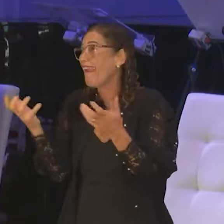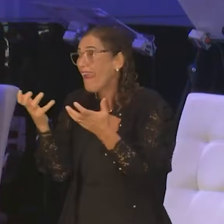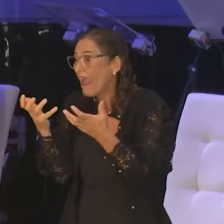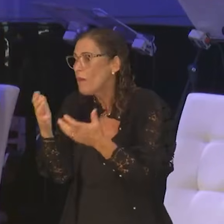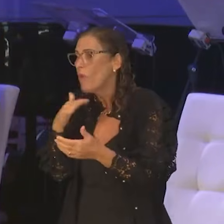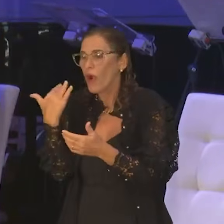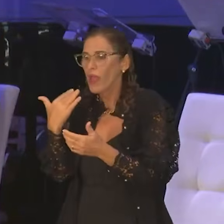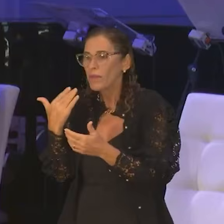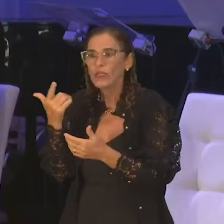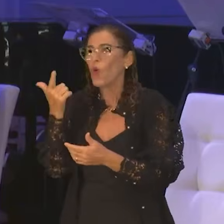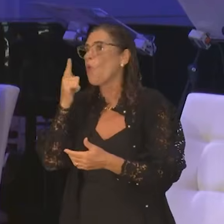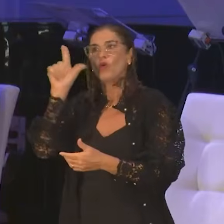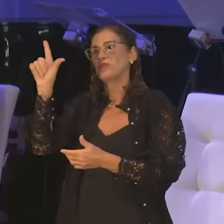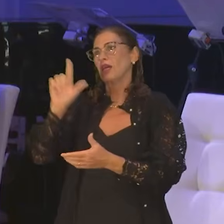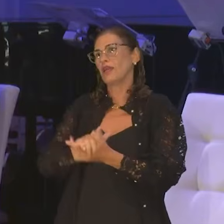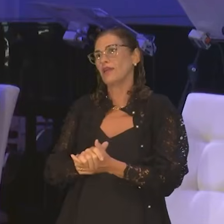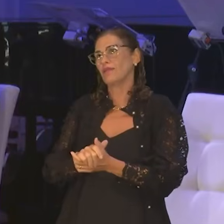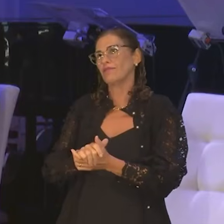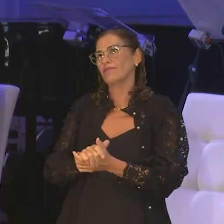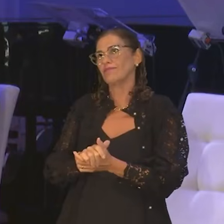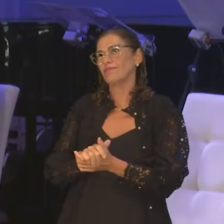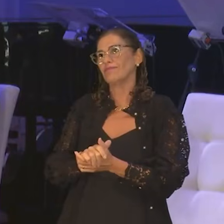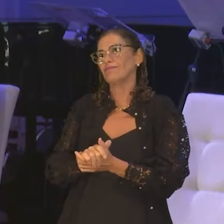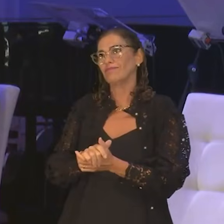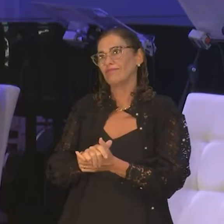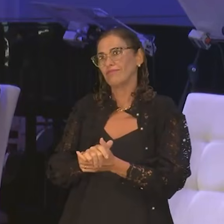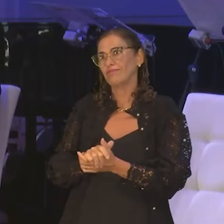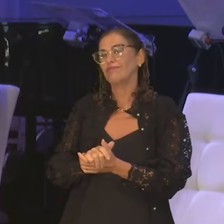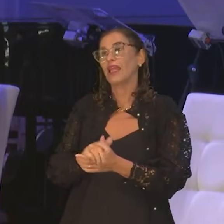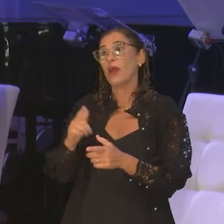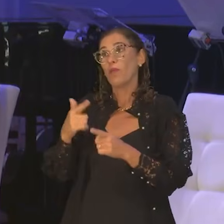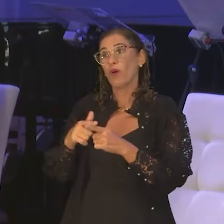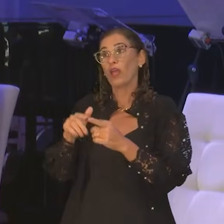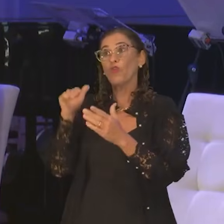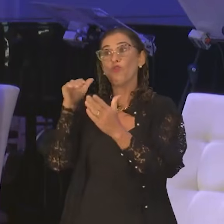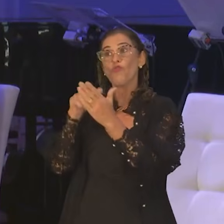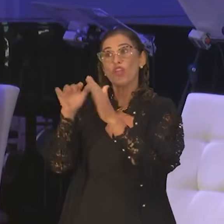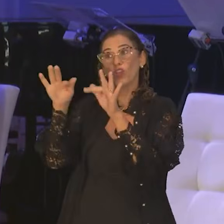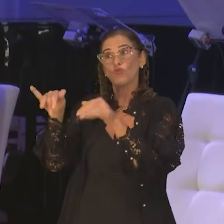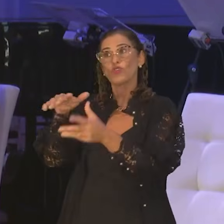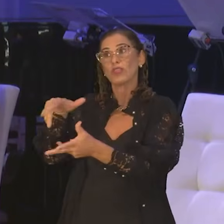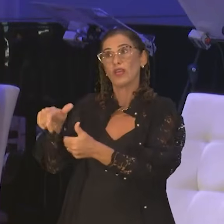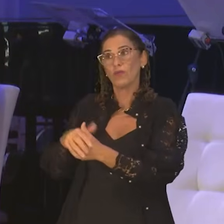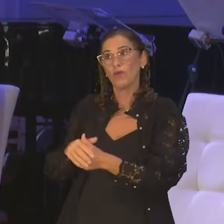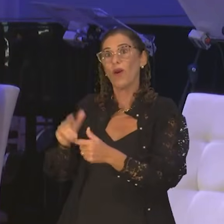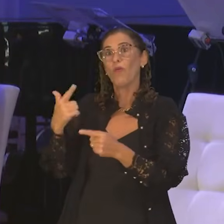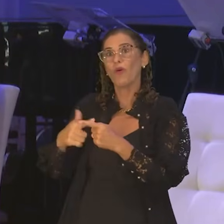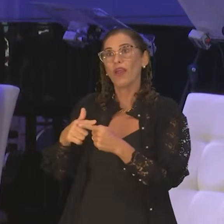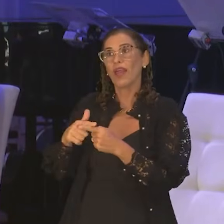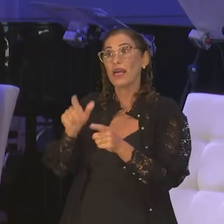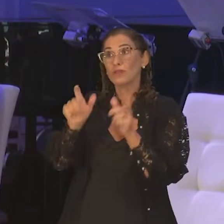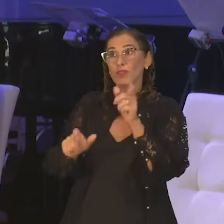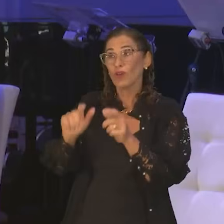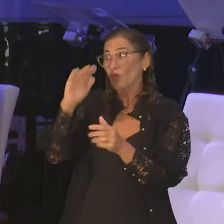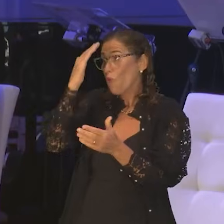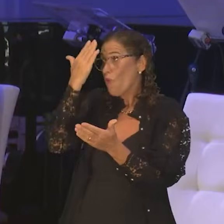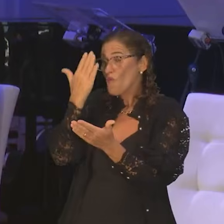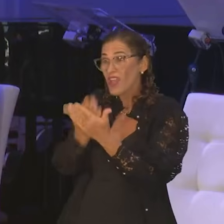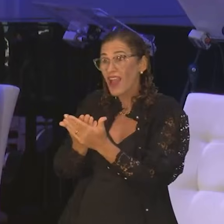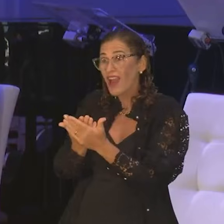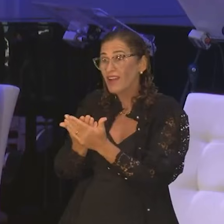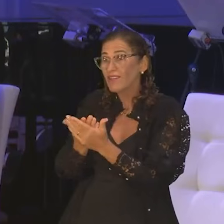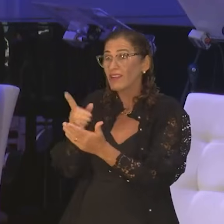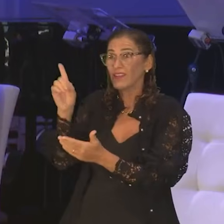Isso porque eles não nos trataram bem e não confiaram no Cordeiro de Deus. Isso é um castigo.